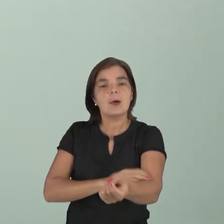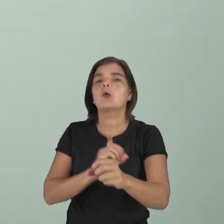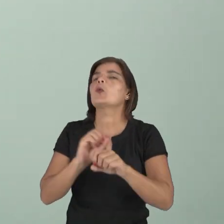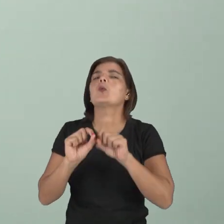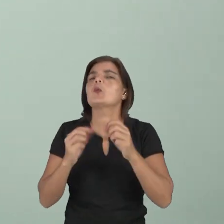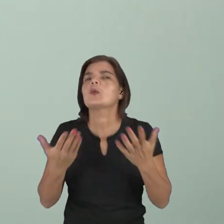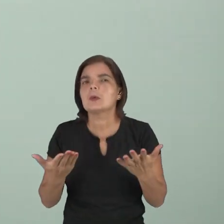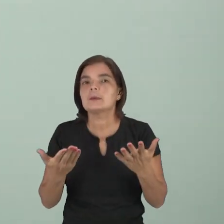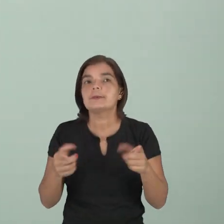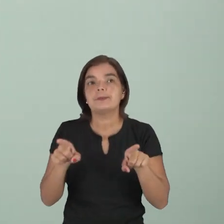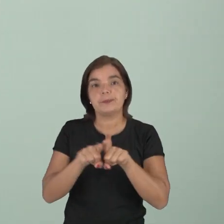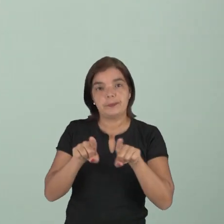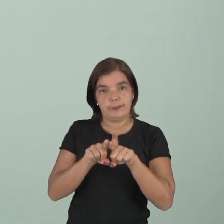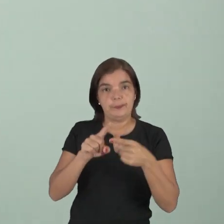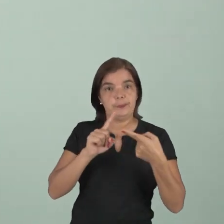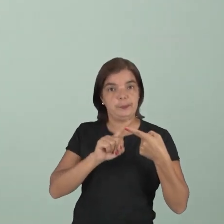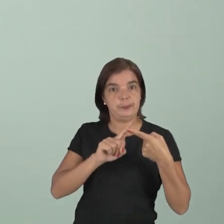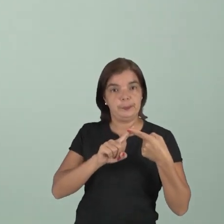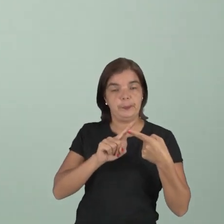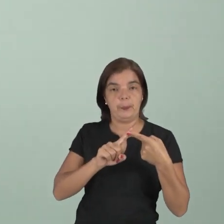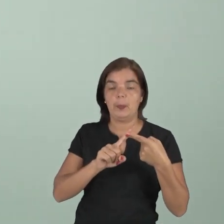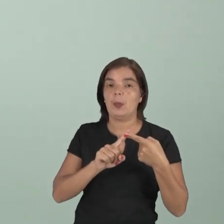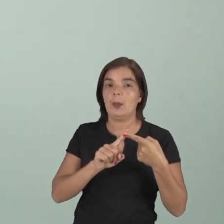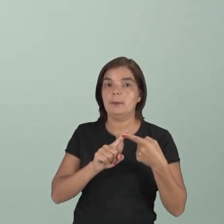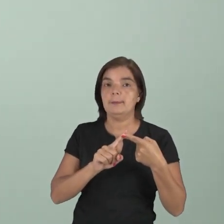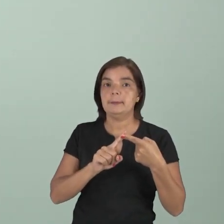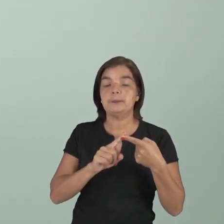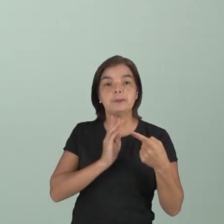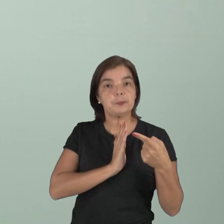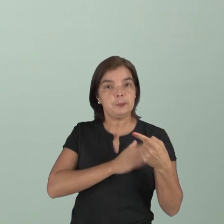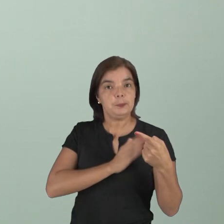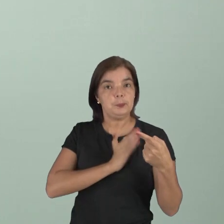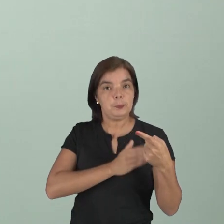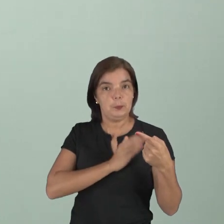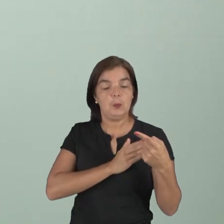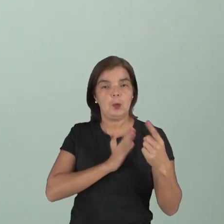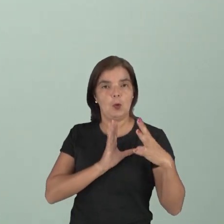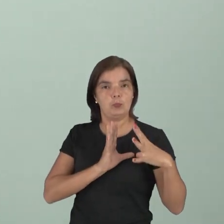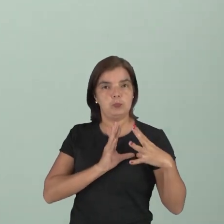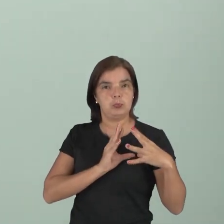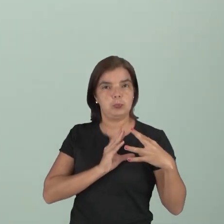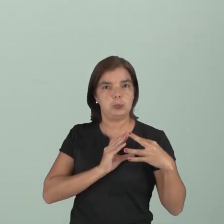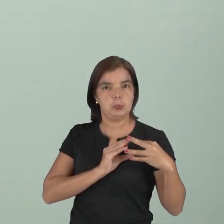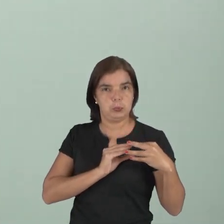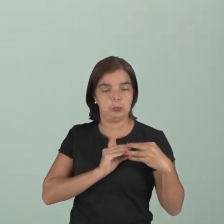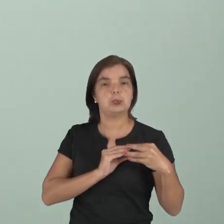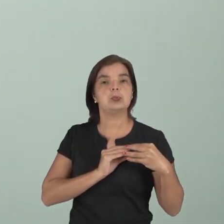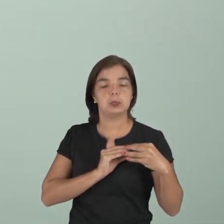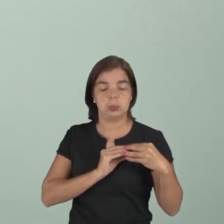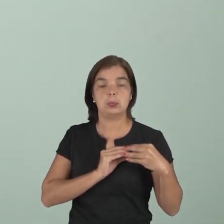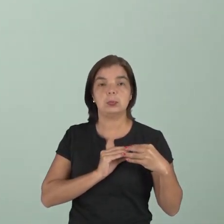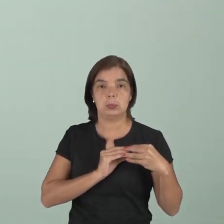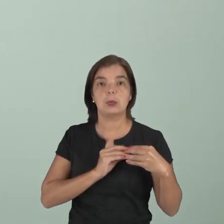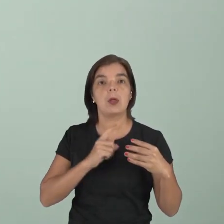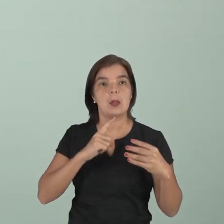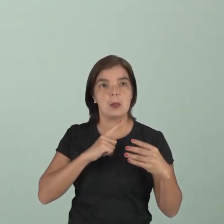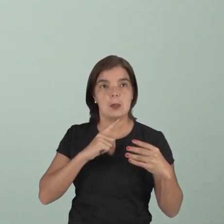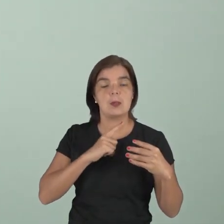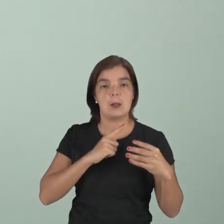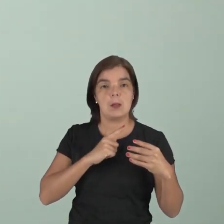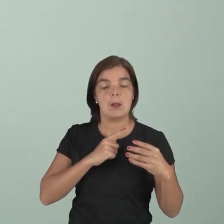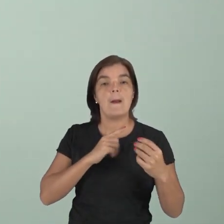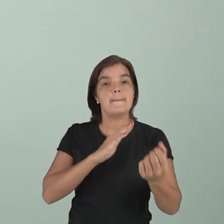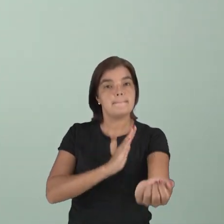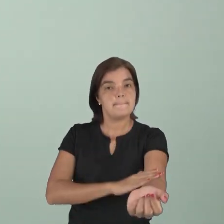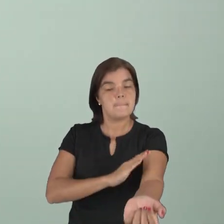em que ponto? Ela é medida no ponto, primeiro, quando o coração está comprimido. E aí, quando ele está comprimido, nós temos, no caso, a